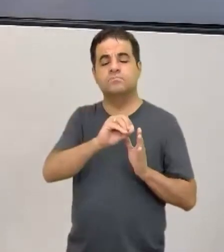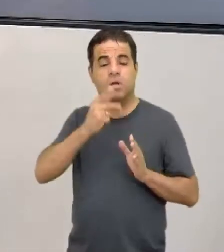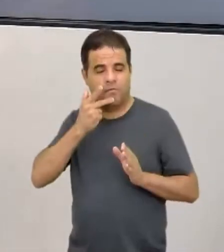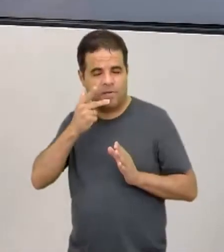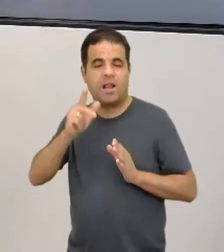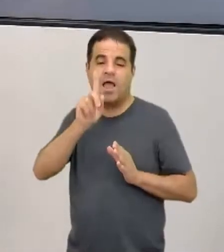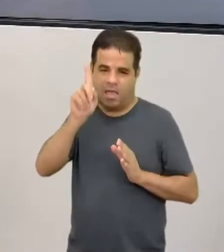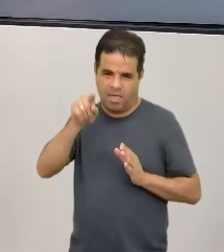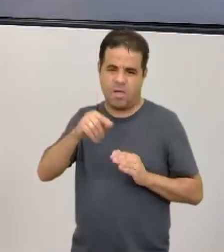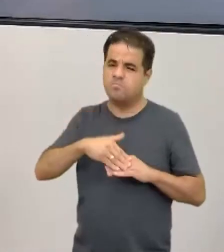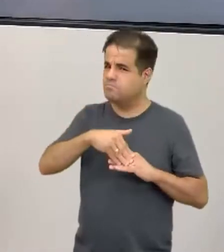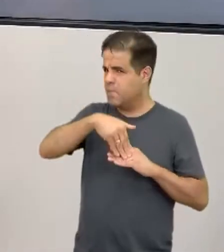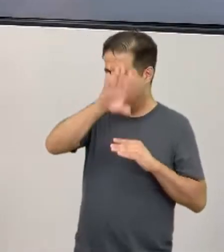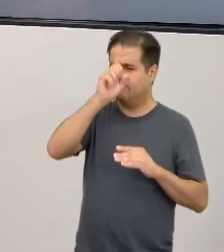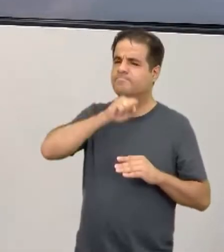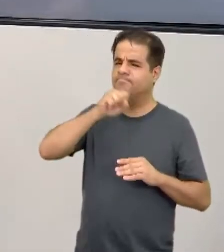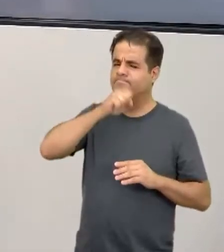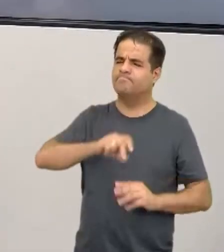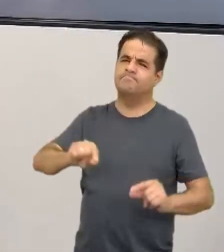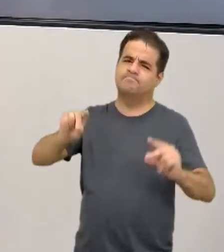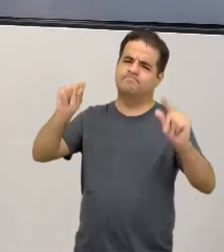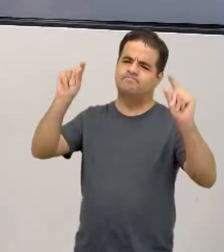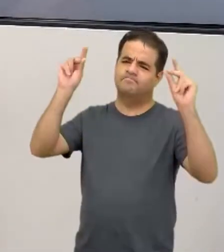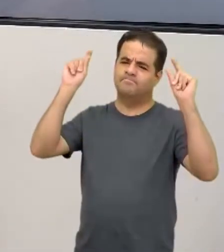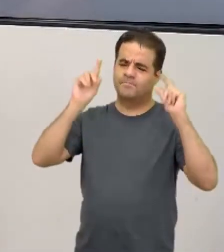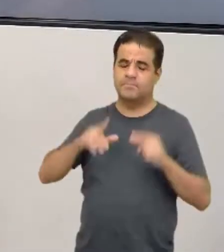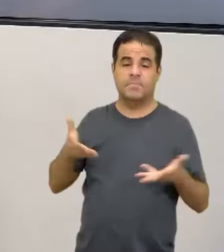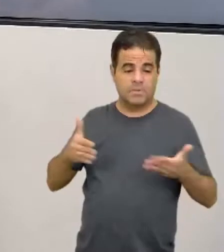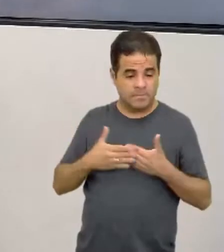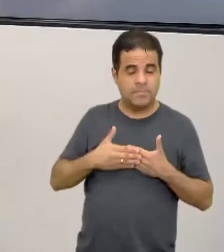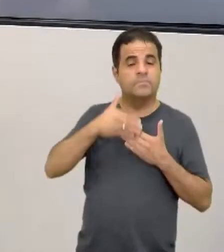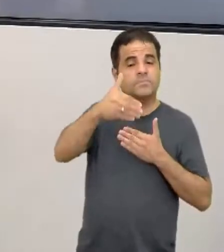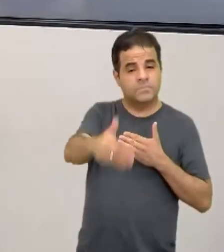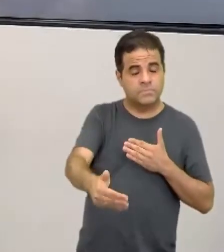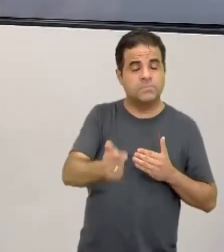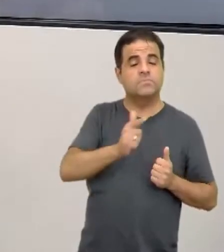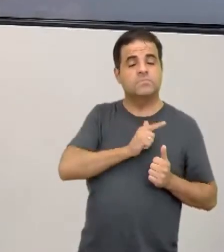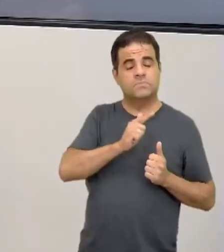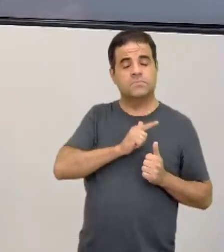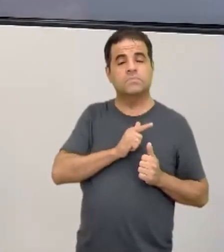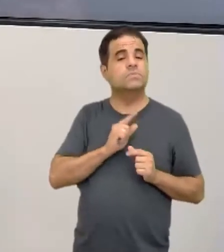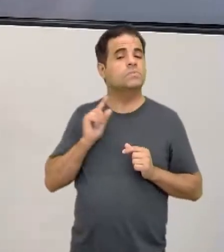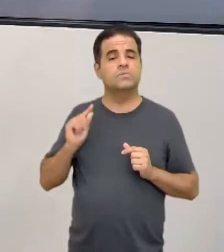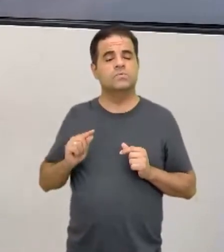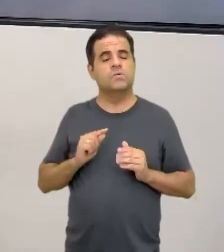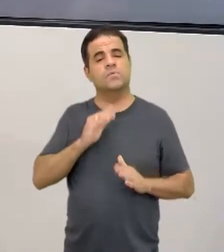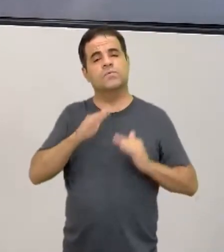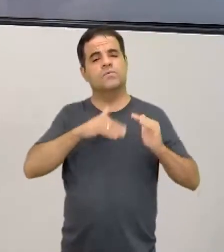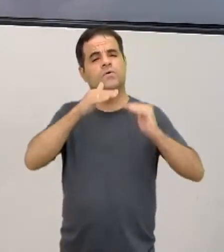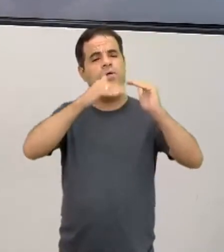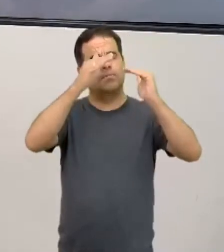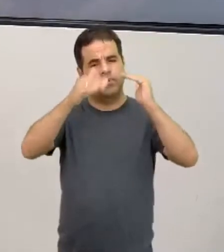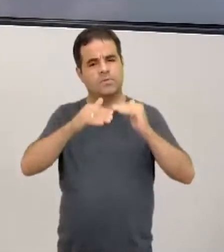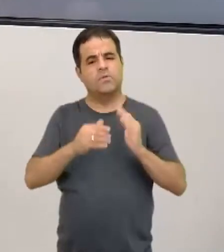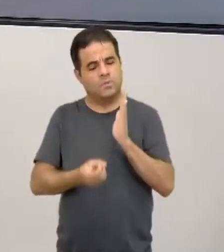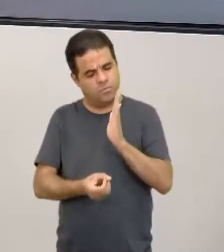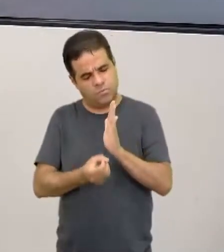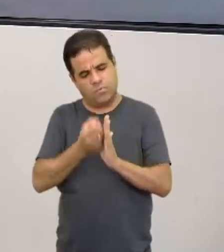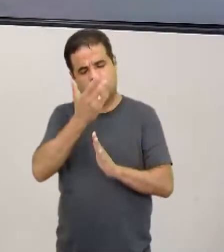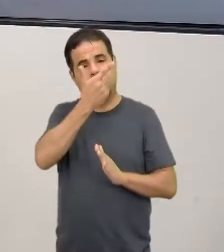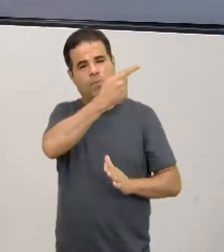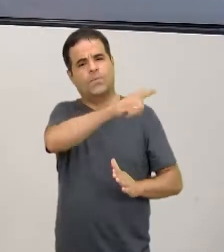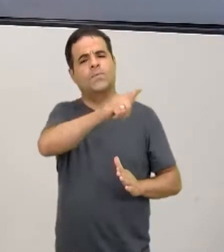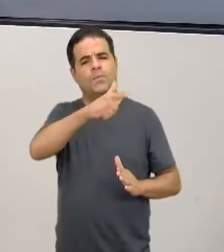diz lá que é um dos mais antigos, né? E a Isso. partir daí eu tenho aí o desenvolvimento e o surgimento